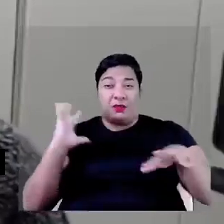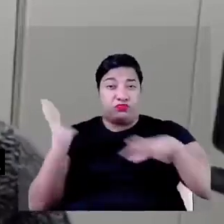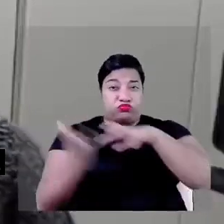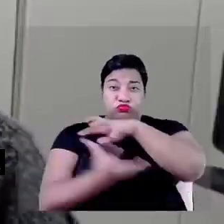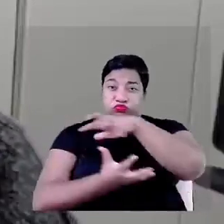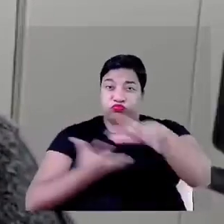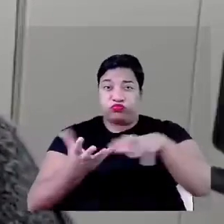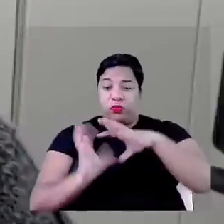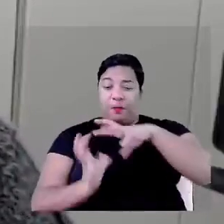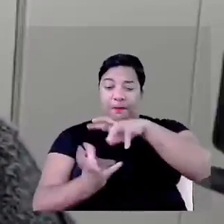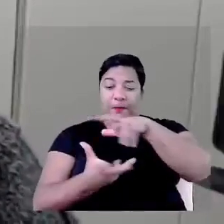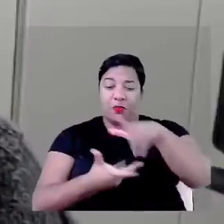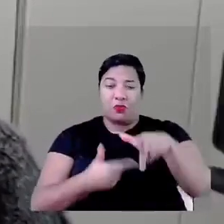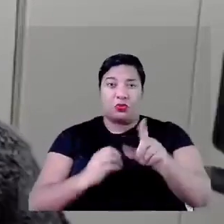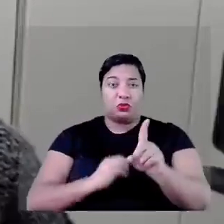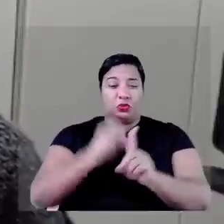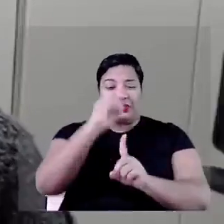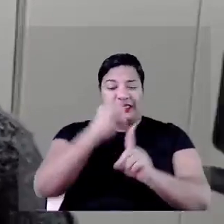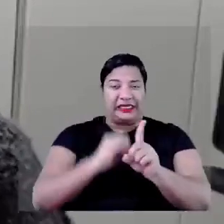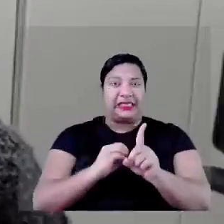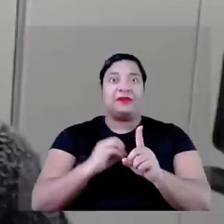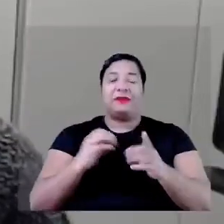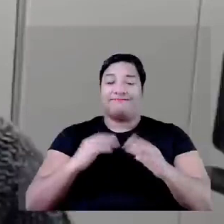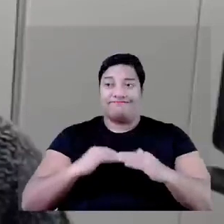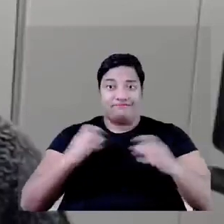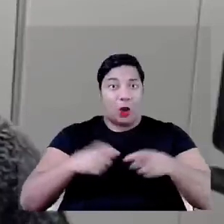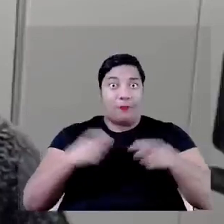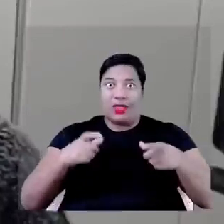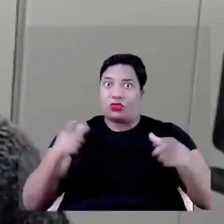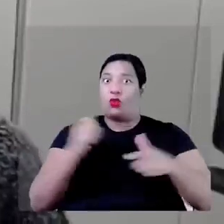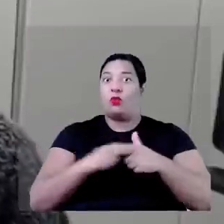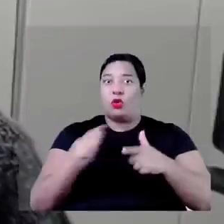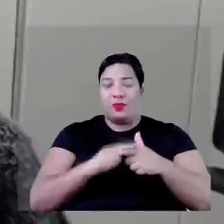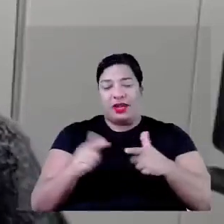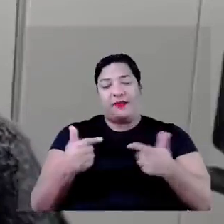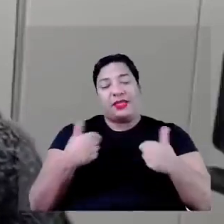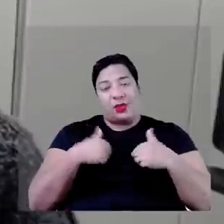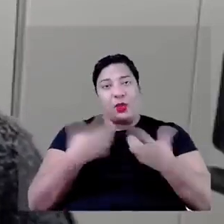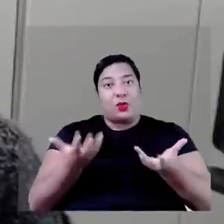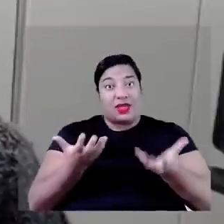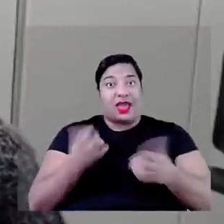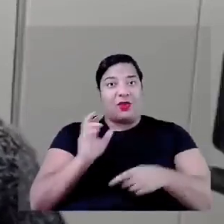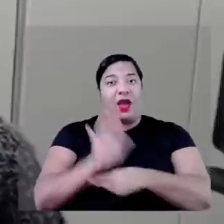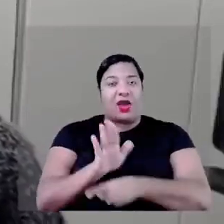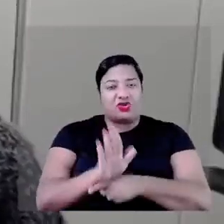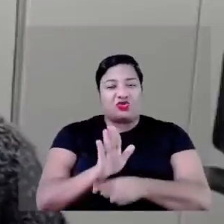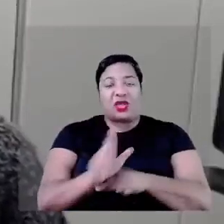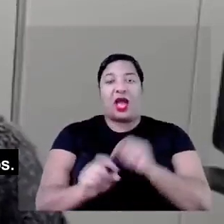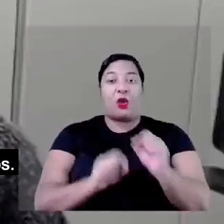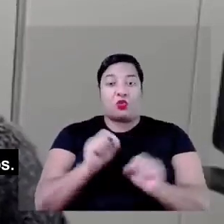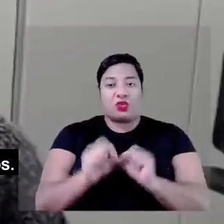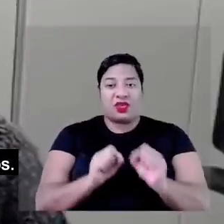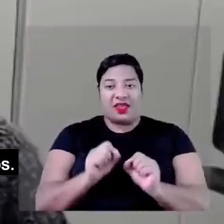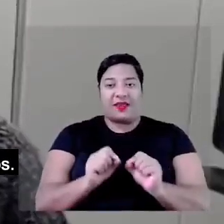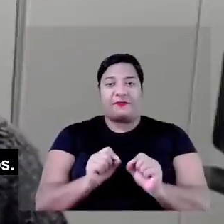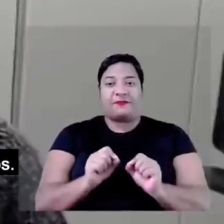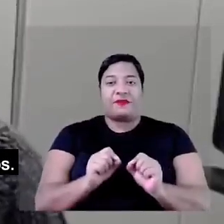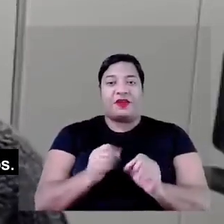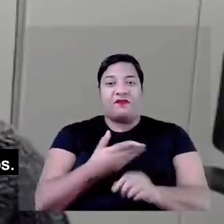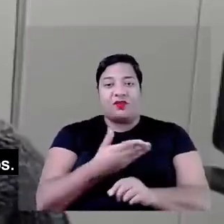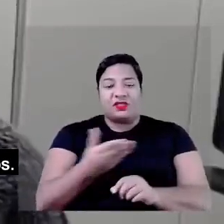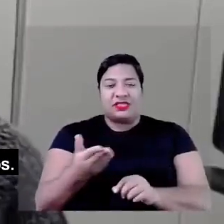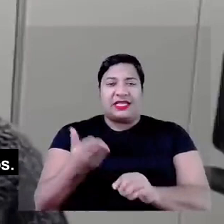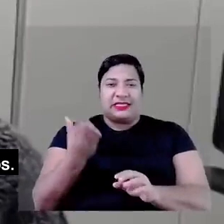vem crescendo. Então, o nosso papel aqui hoje, né, eu espero trazer uma contribuição, considerando a minha